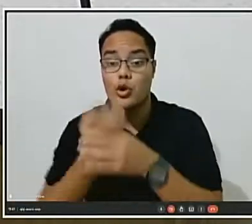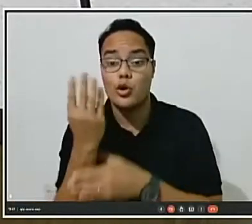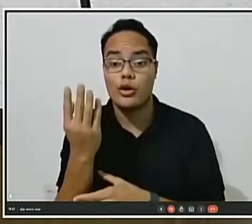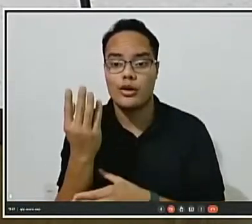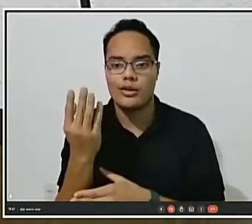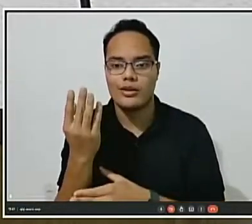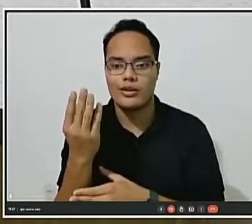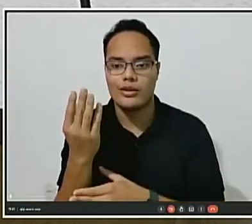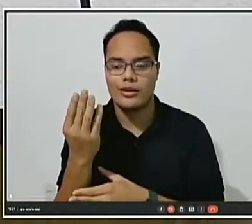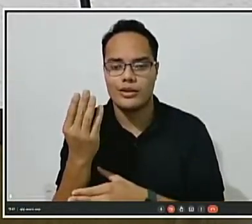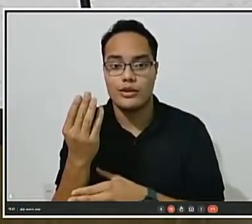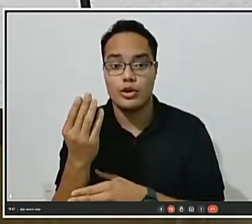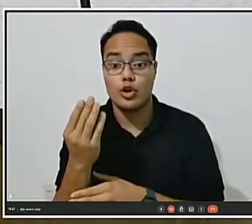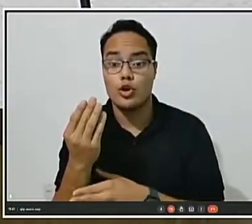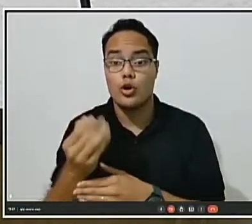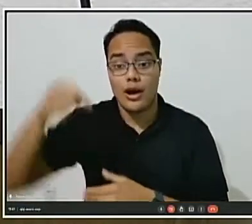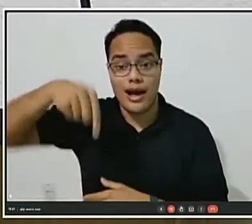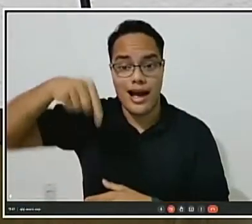Vitória.